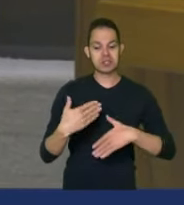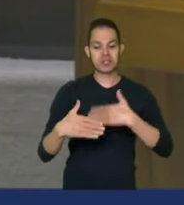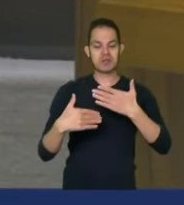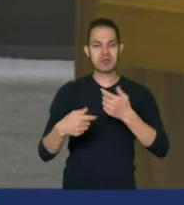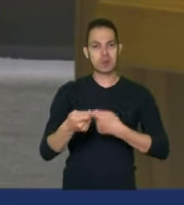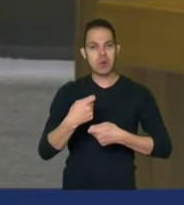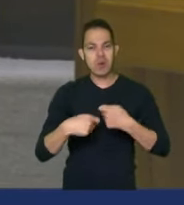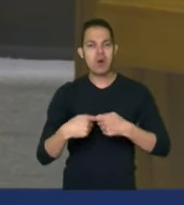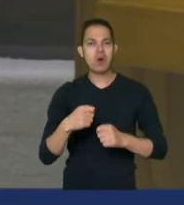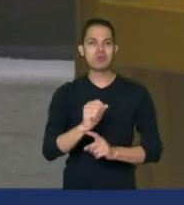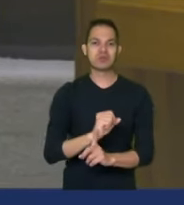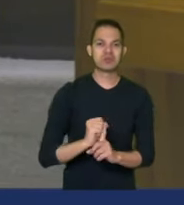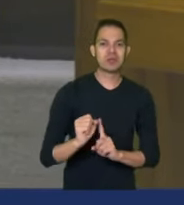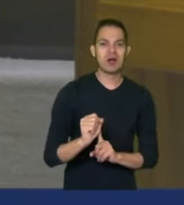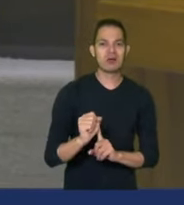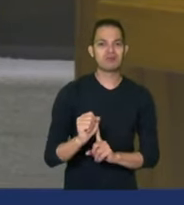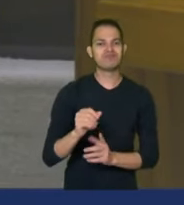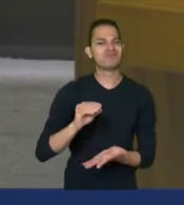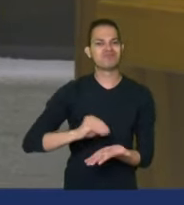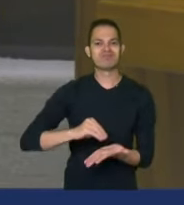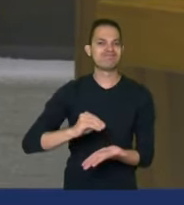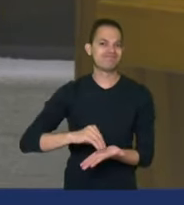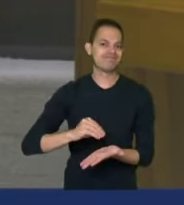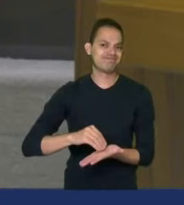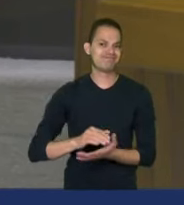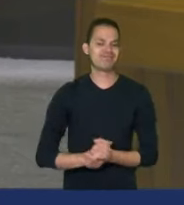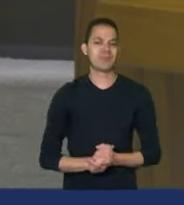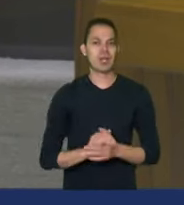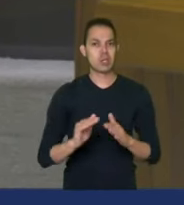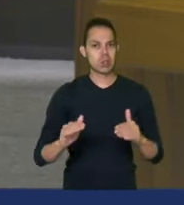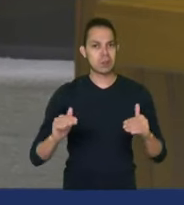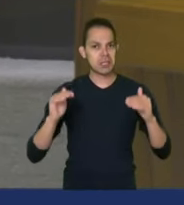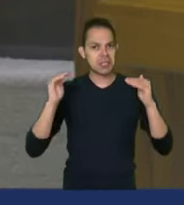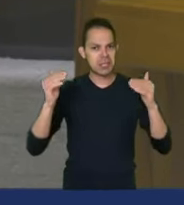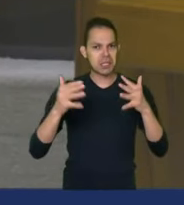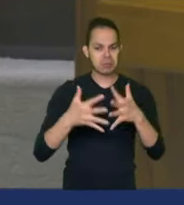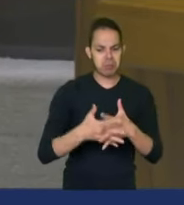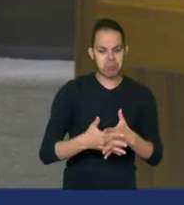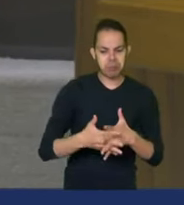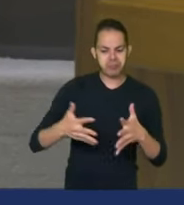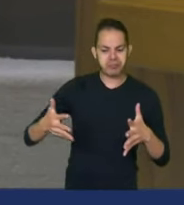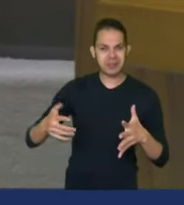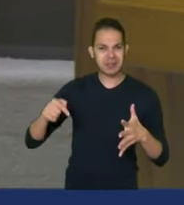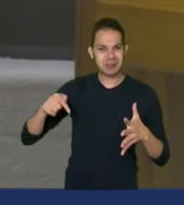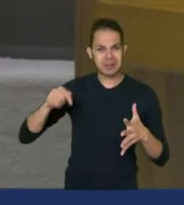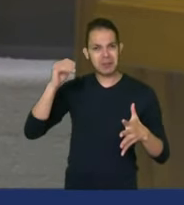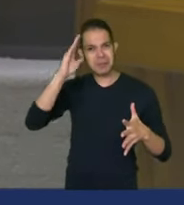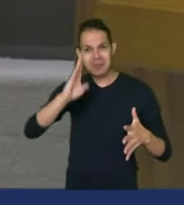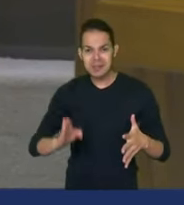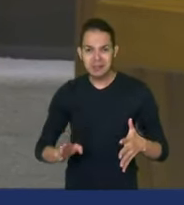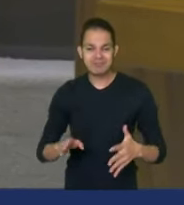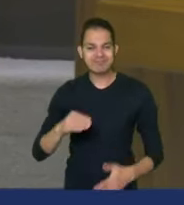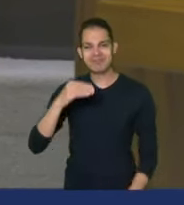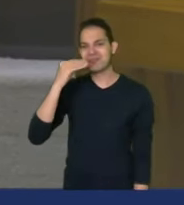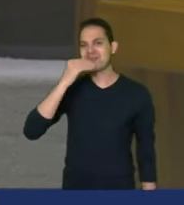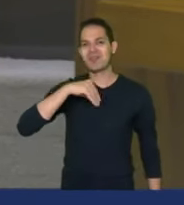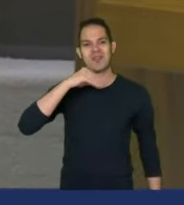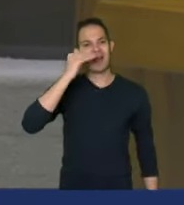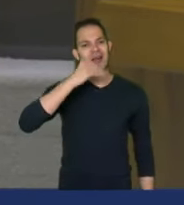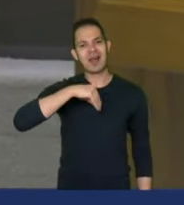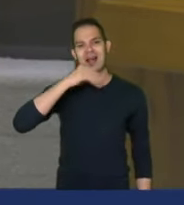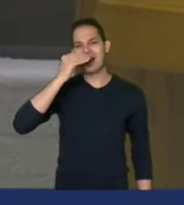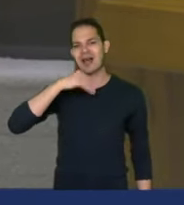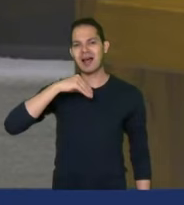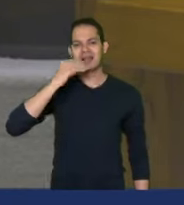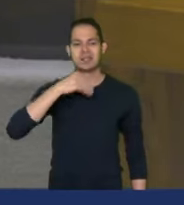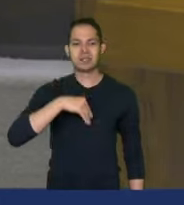social, de soberania, com certeza se demonstra um país frágil, um país que não